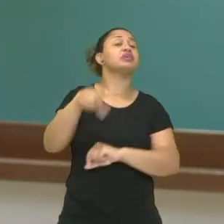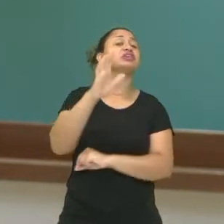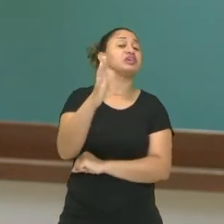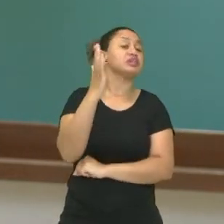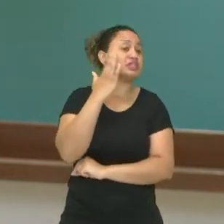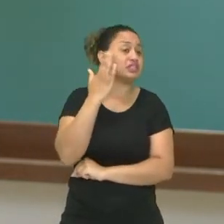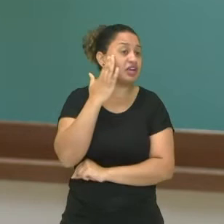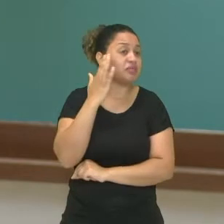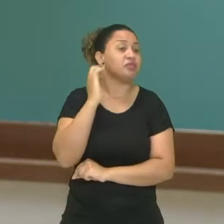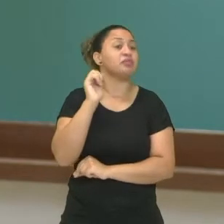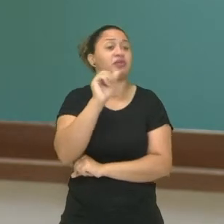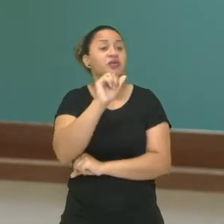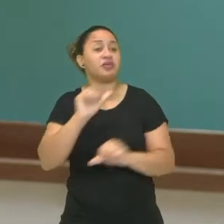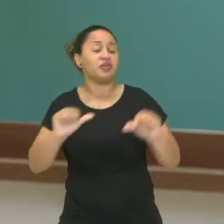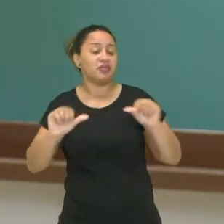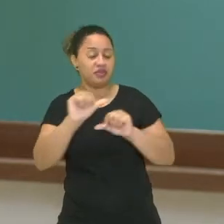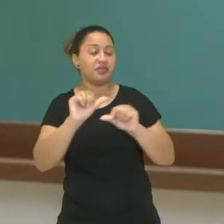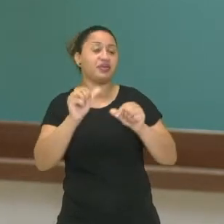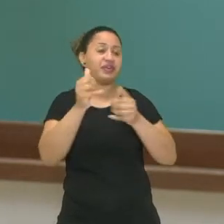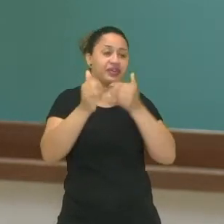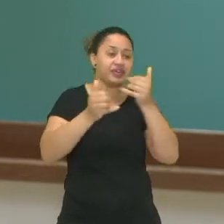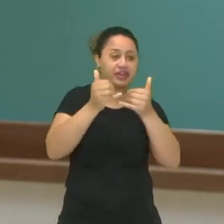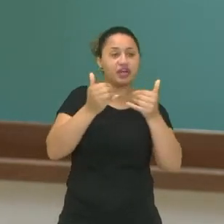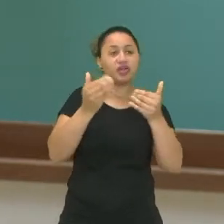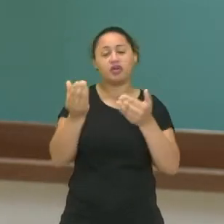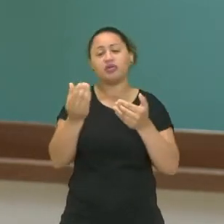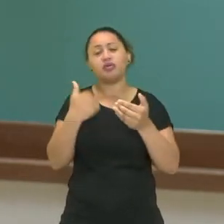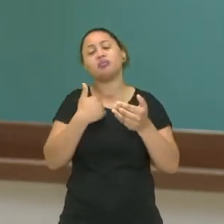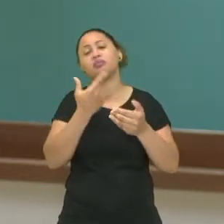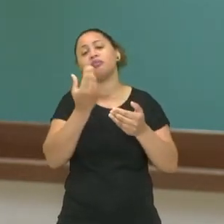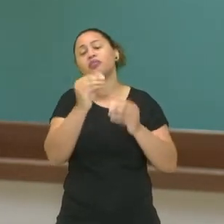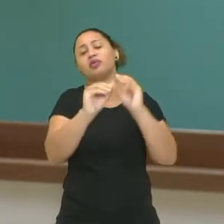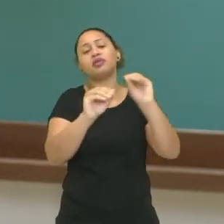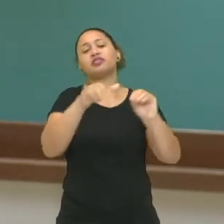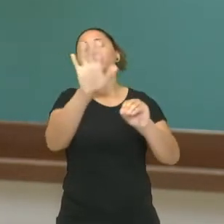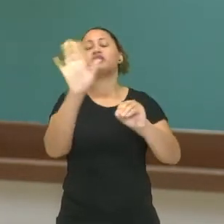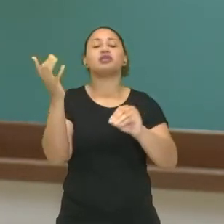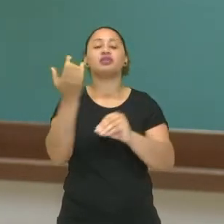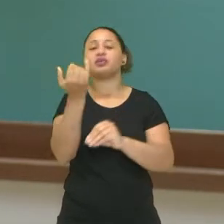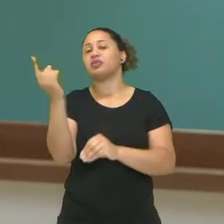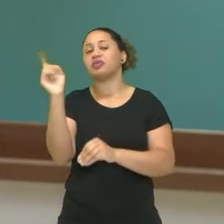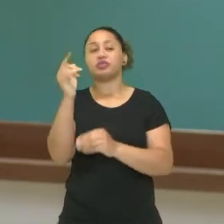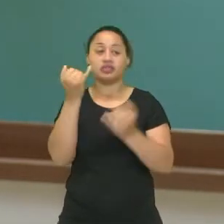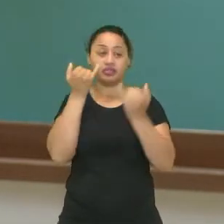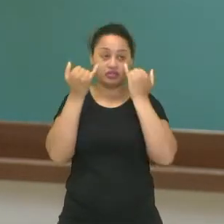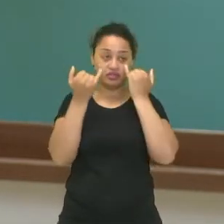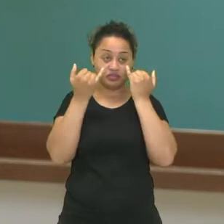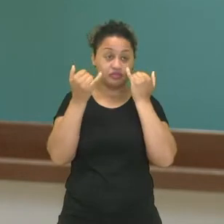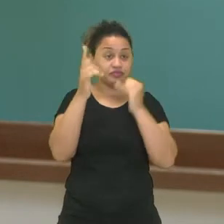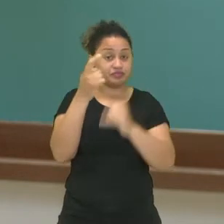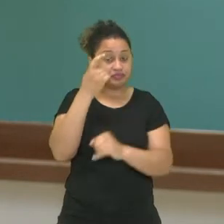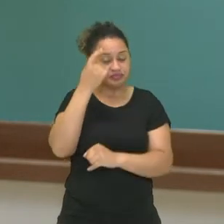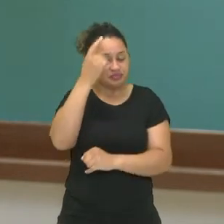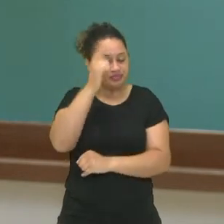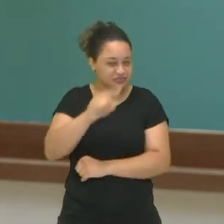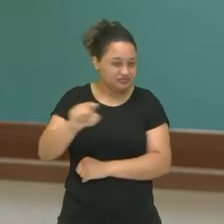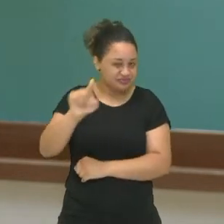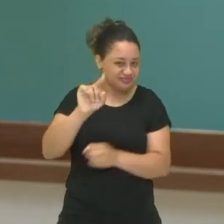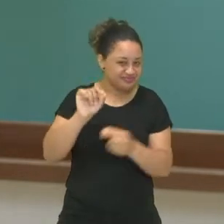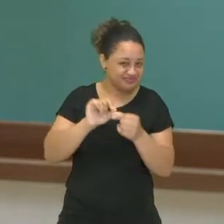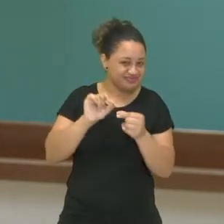Você pode modificar o jogo acrescentando outras informações. Então tá aqui uma ideia para você.